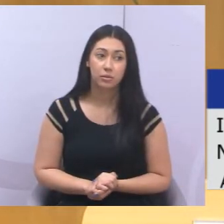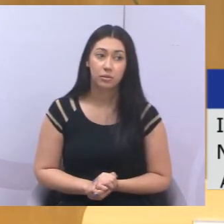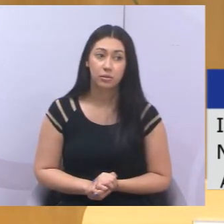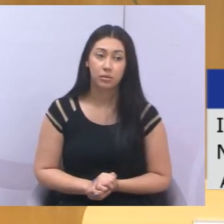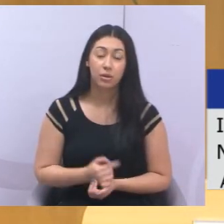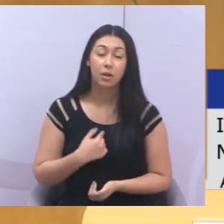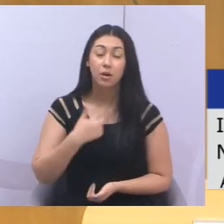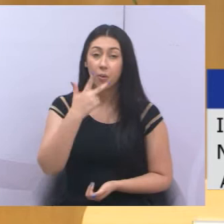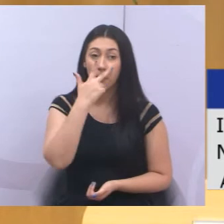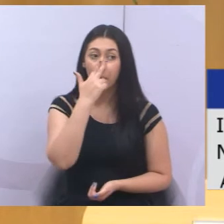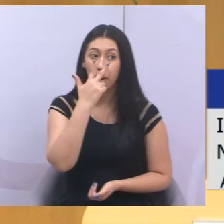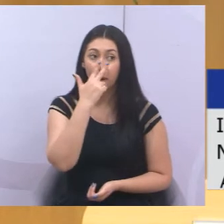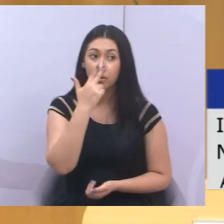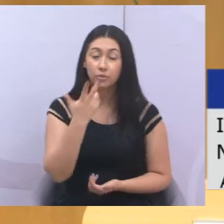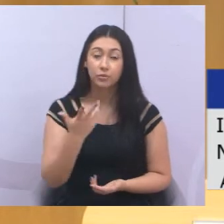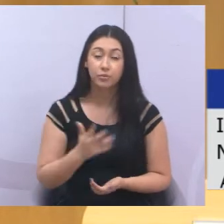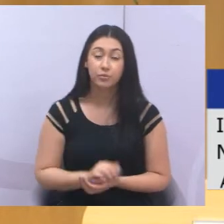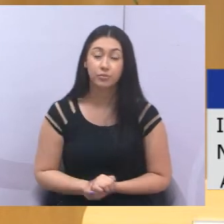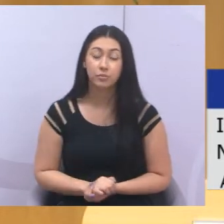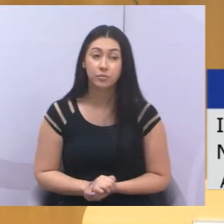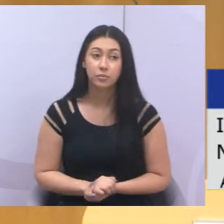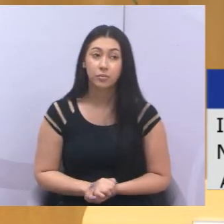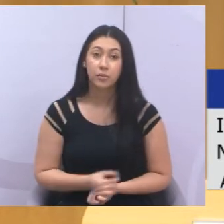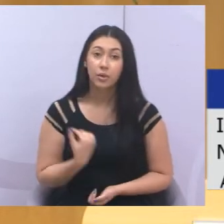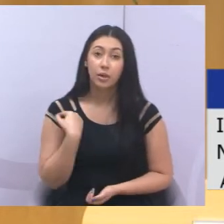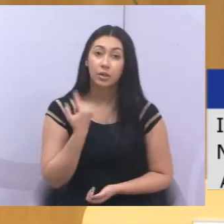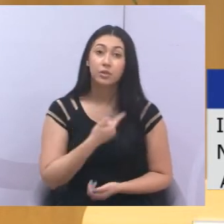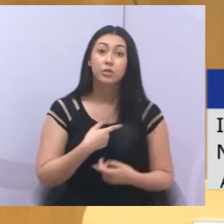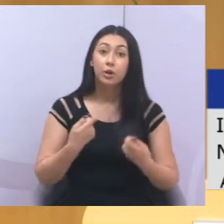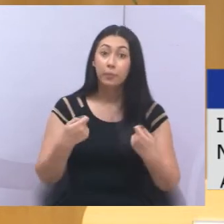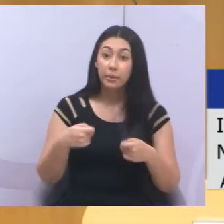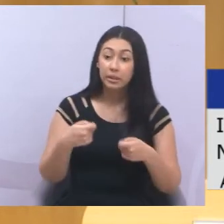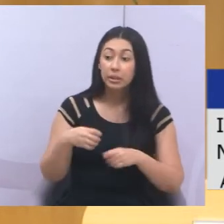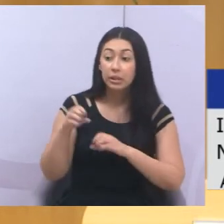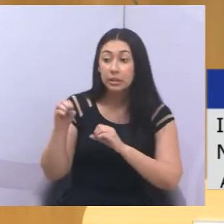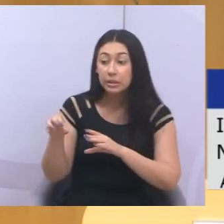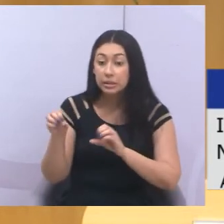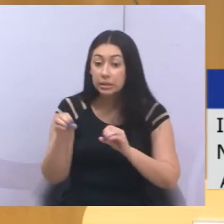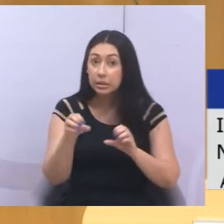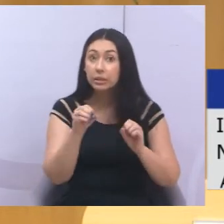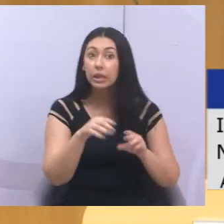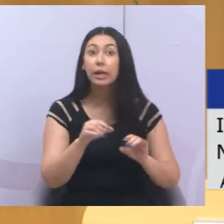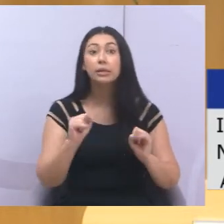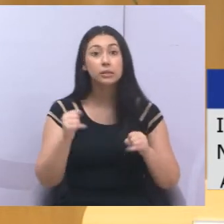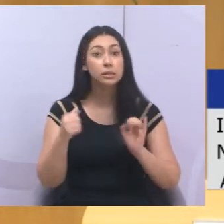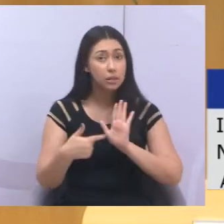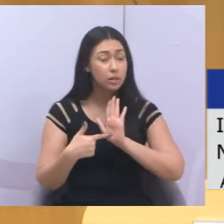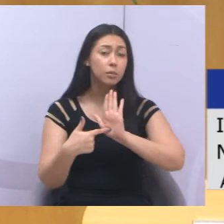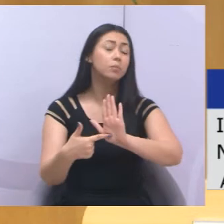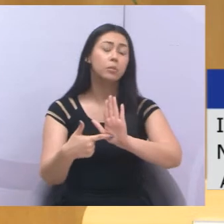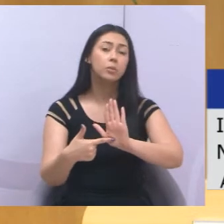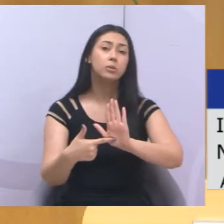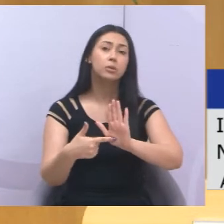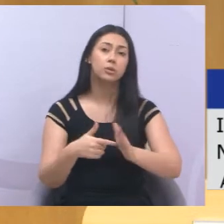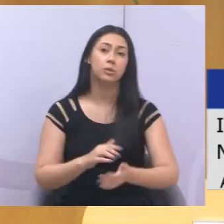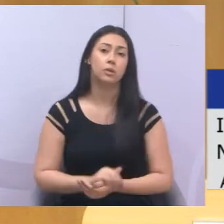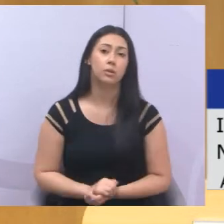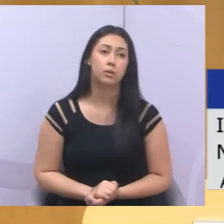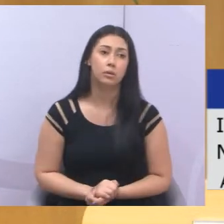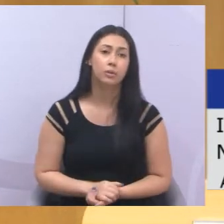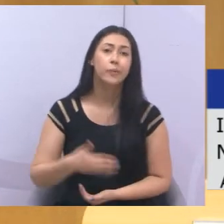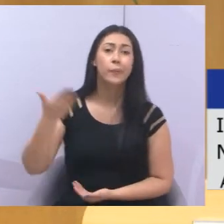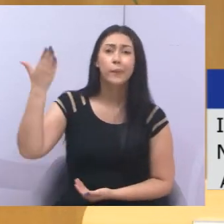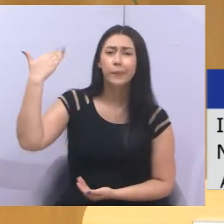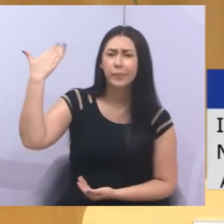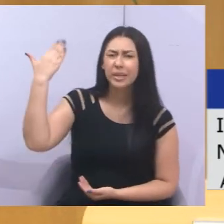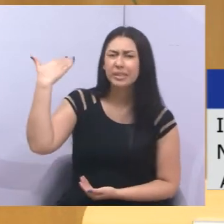E eu acho que é isso que nós precisamos botar o dedo na ferida para mudar. No